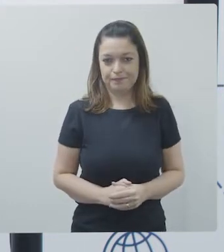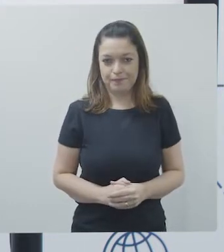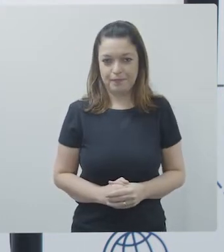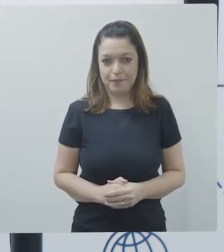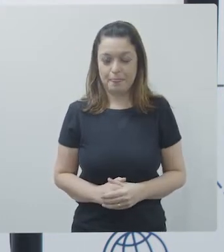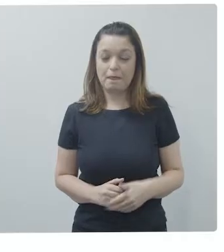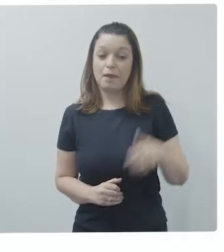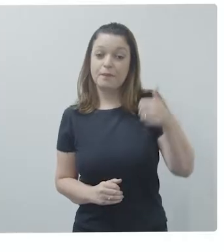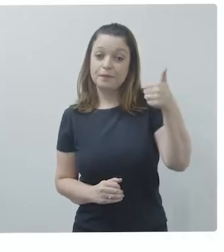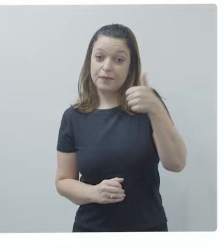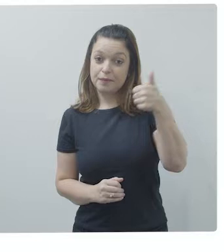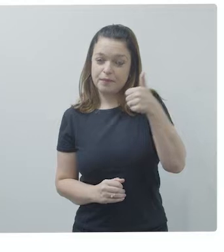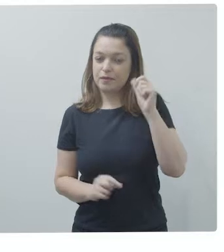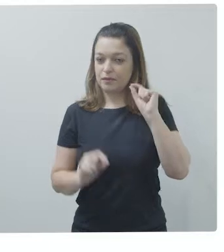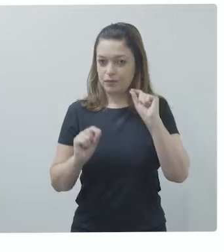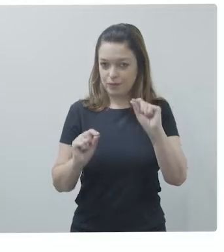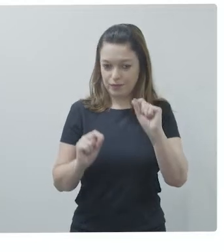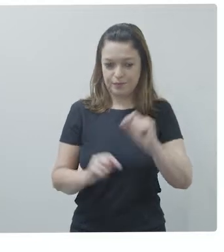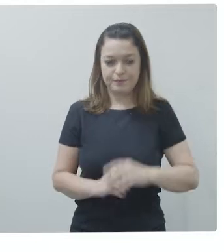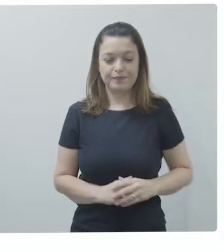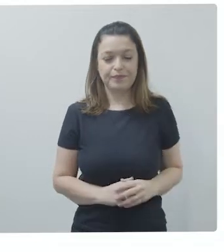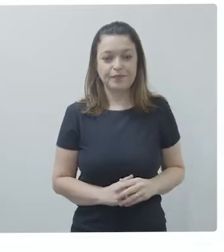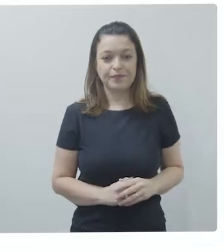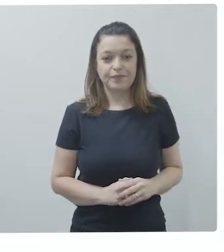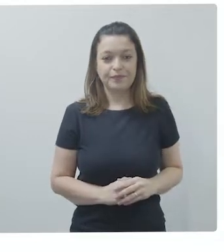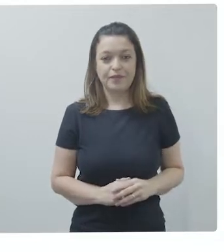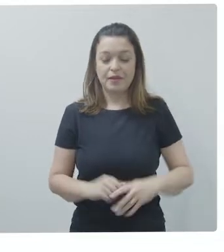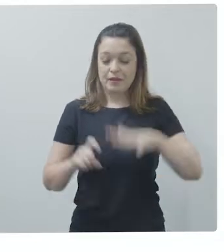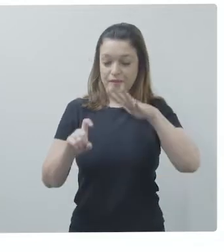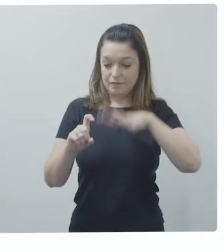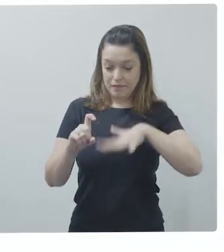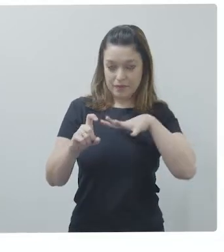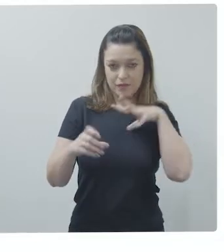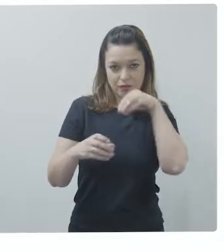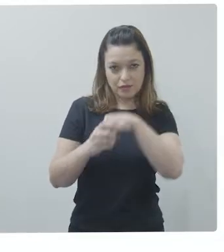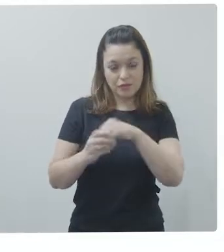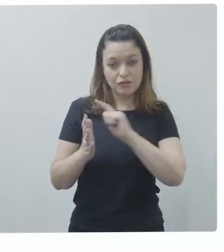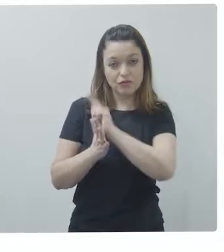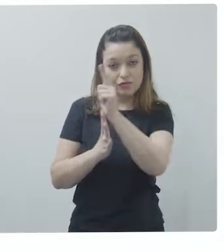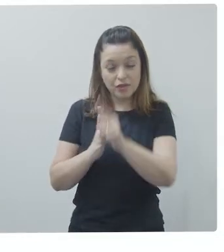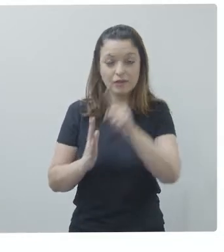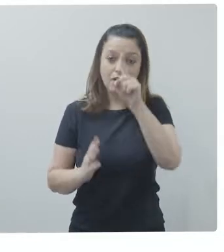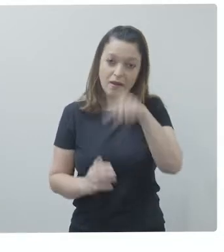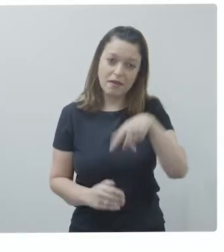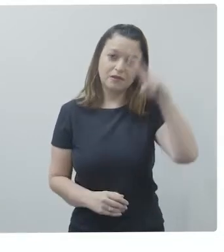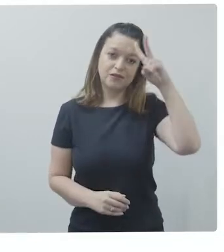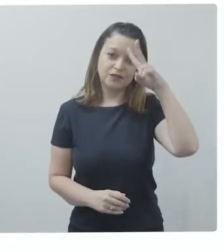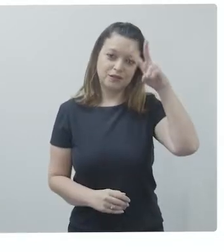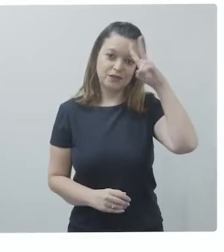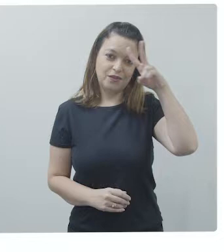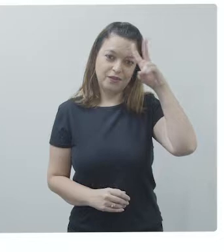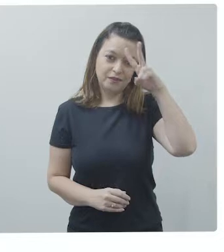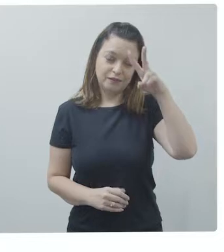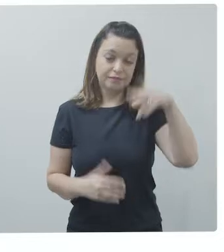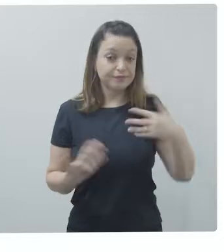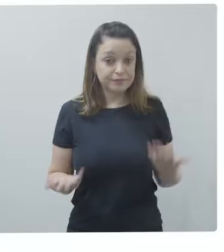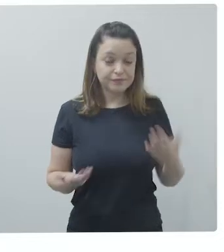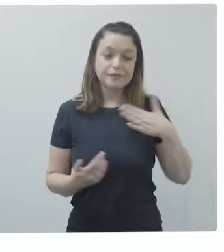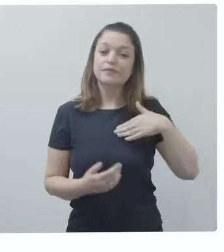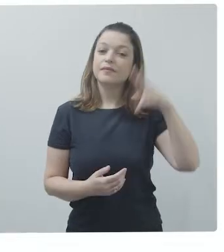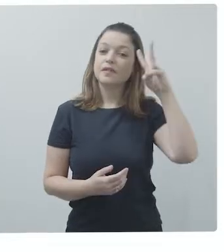Primeiro nós temos o quê? Nós temos histórias. Então os mitos são histórias. Histórias que